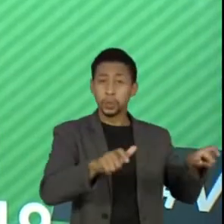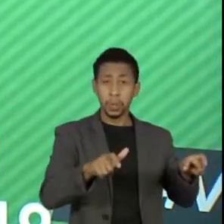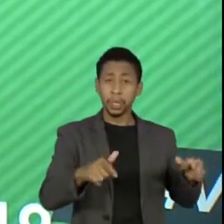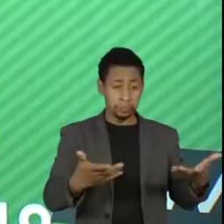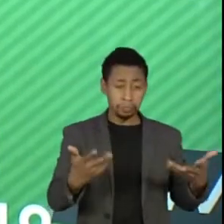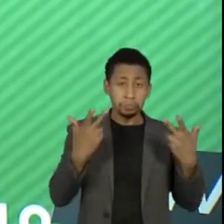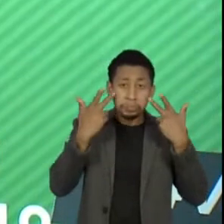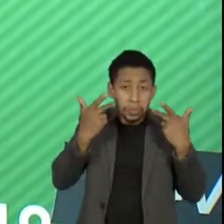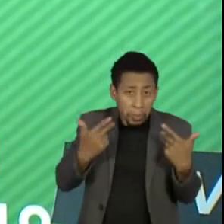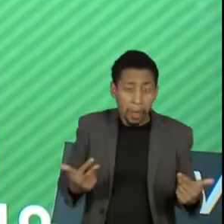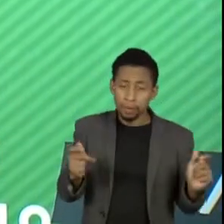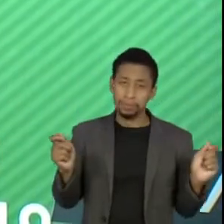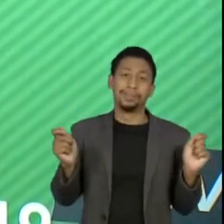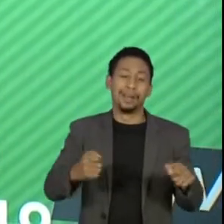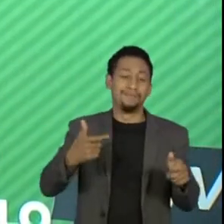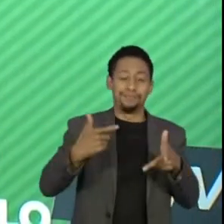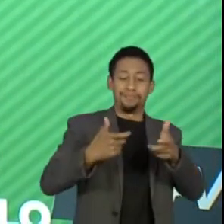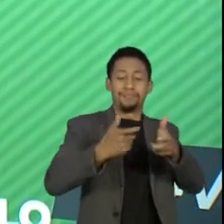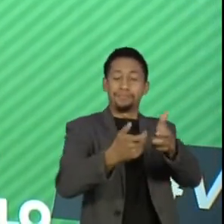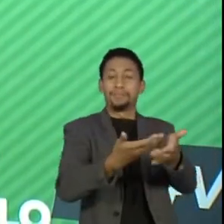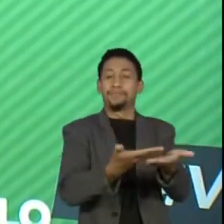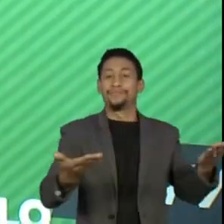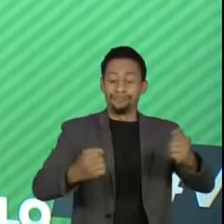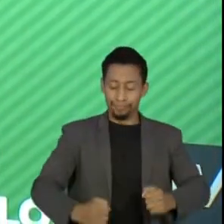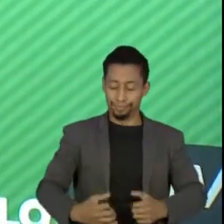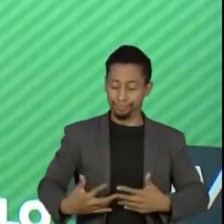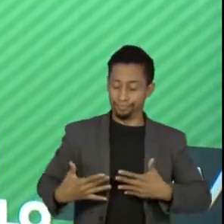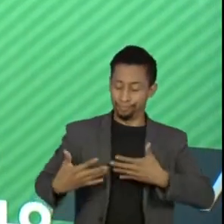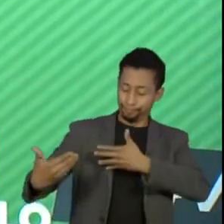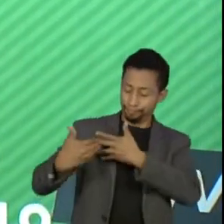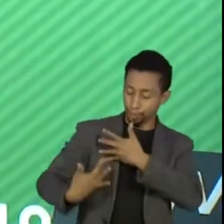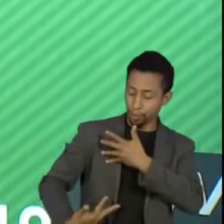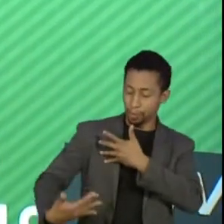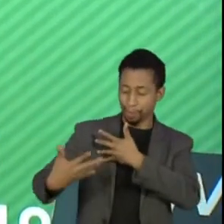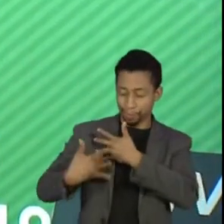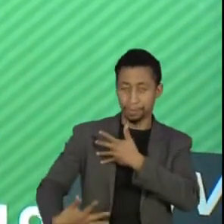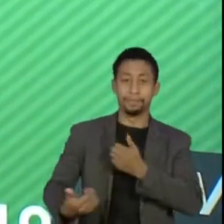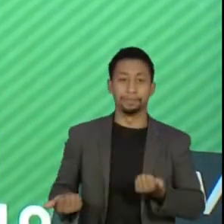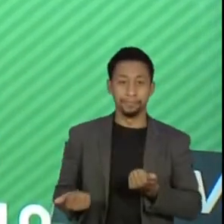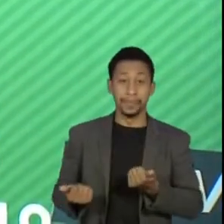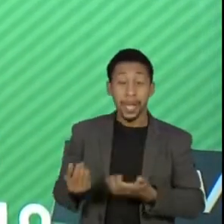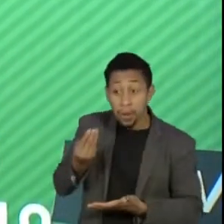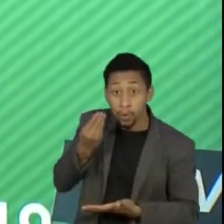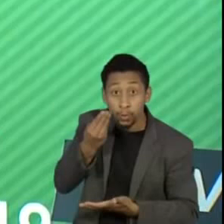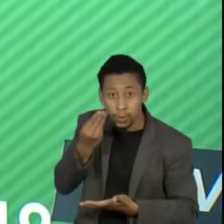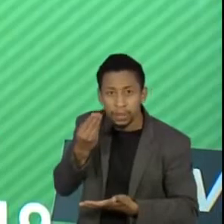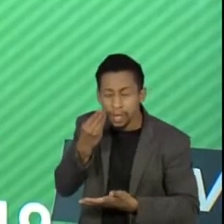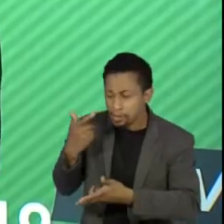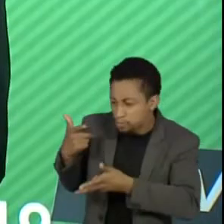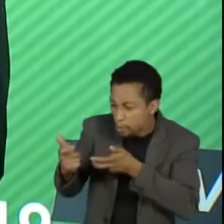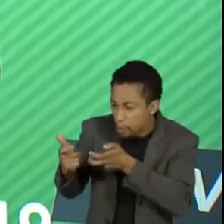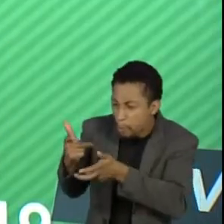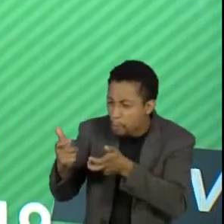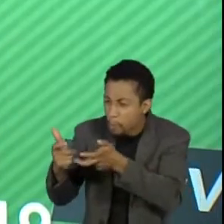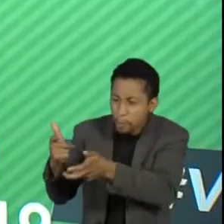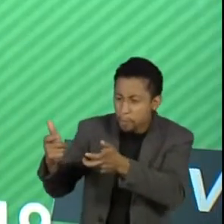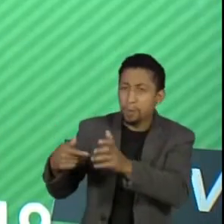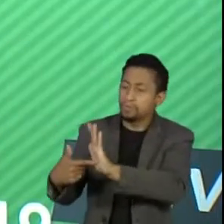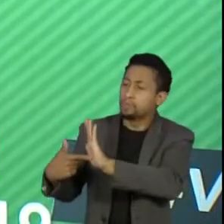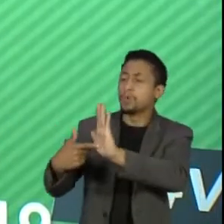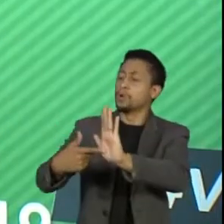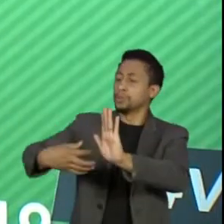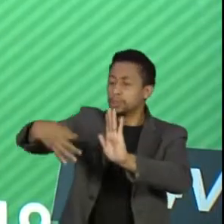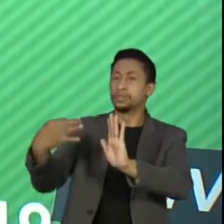ele artificialmente está colocando a vacina sobre um maior estresse. E